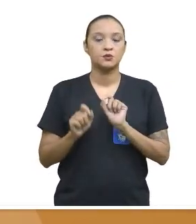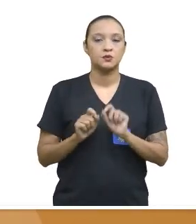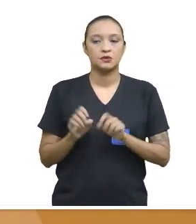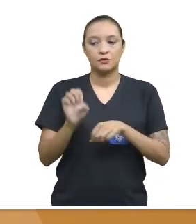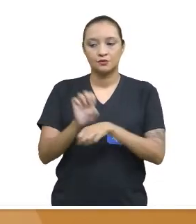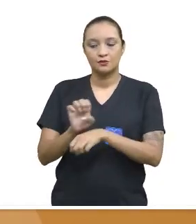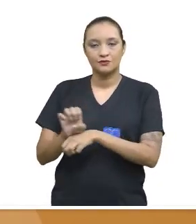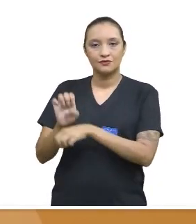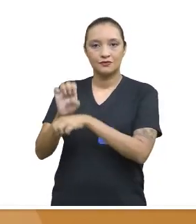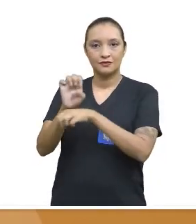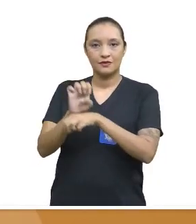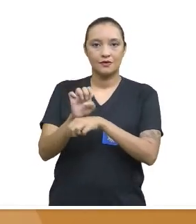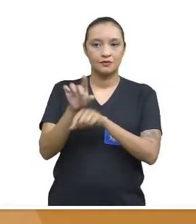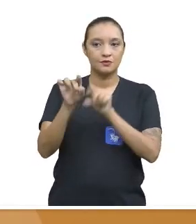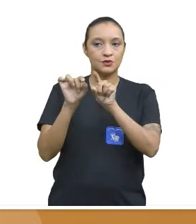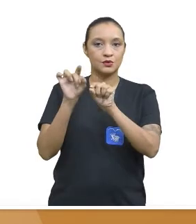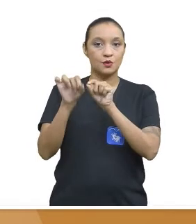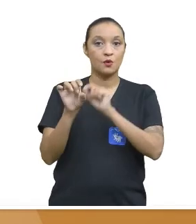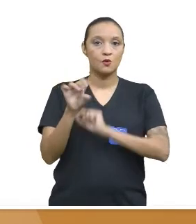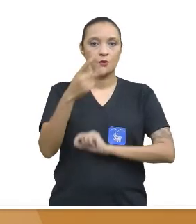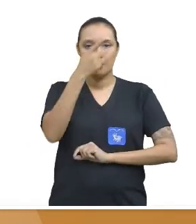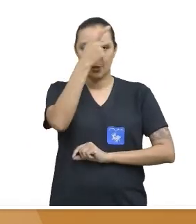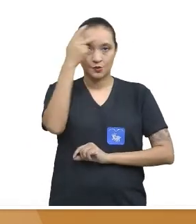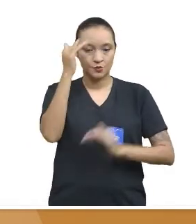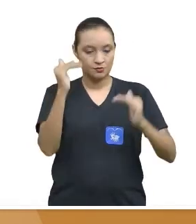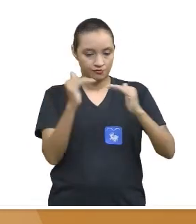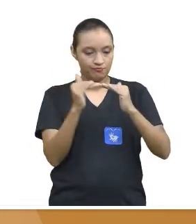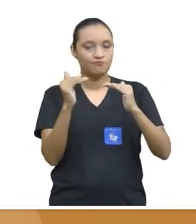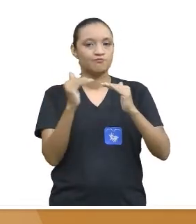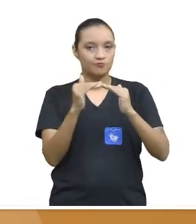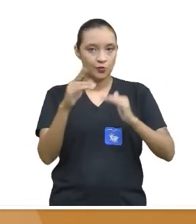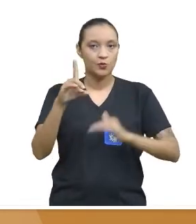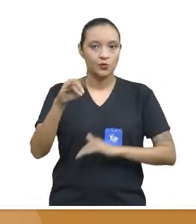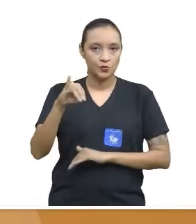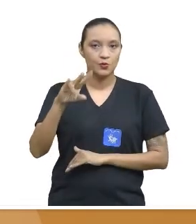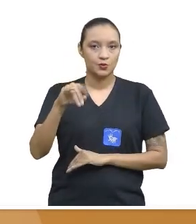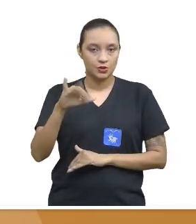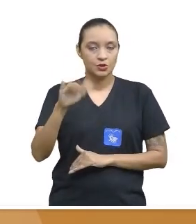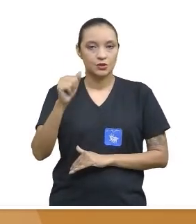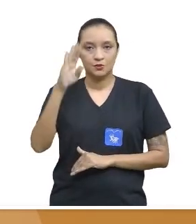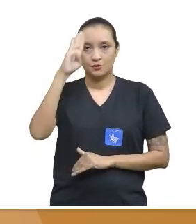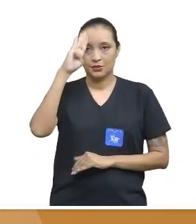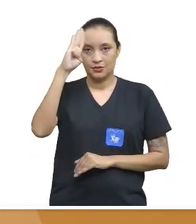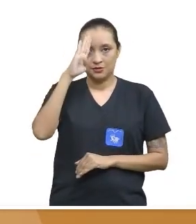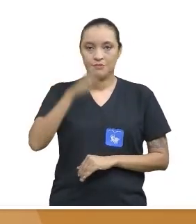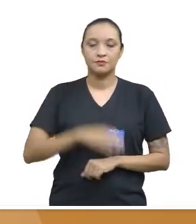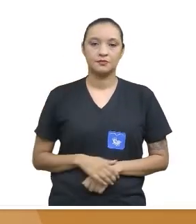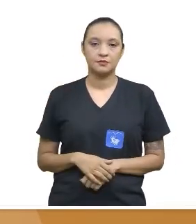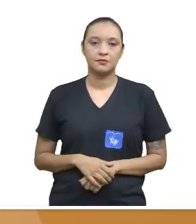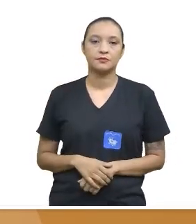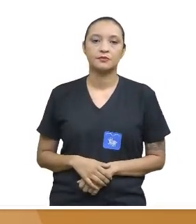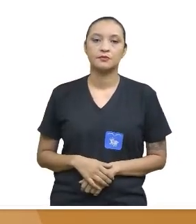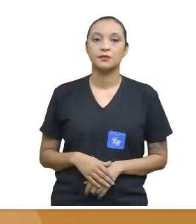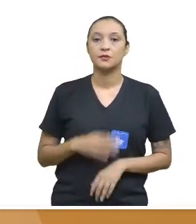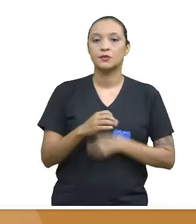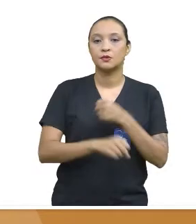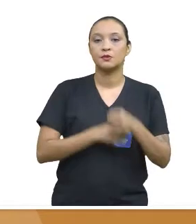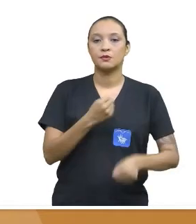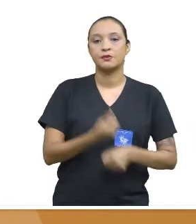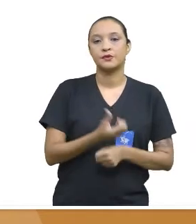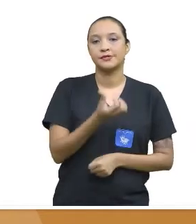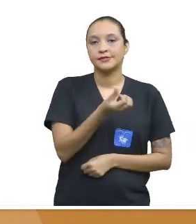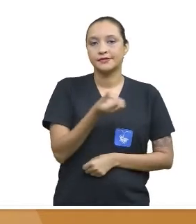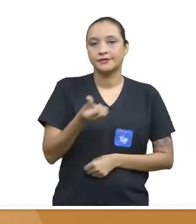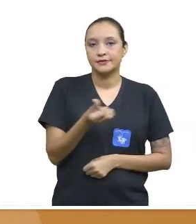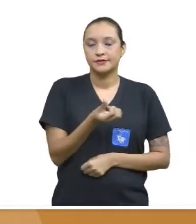passem a eleger apenas pessoas relacionadas aos militares. Então nós temos aí, em 66 os militares implantaram